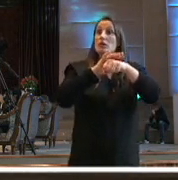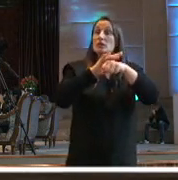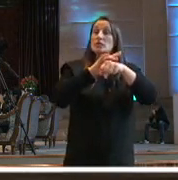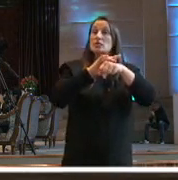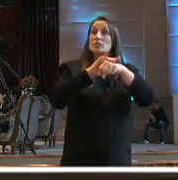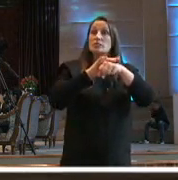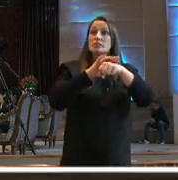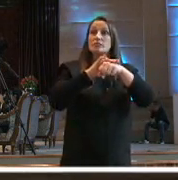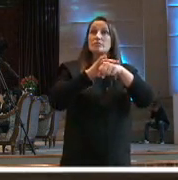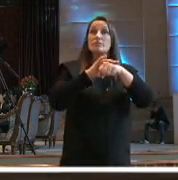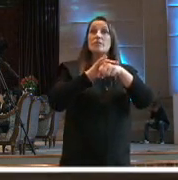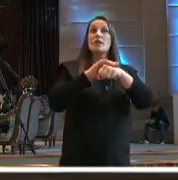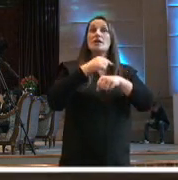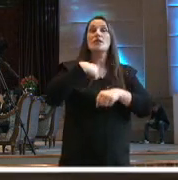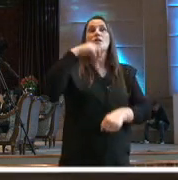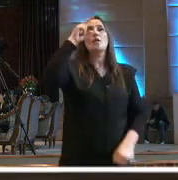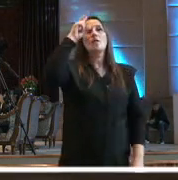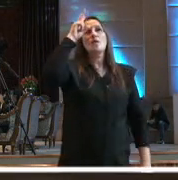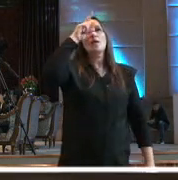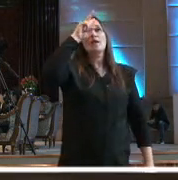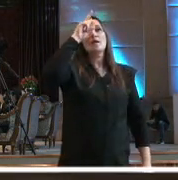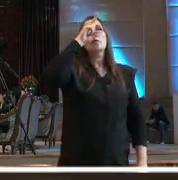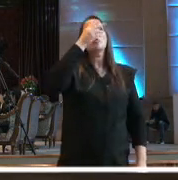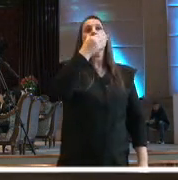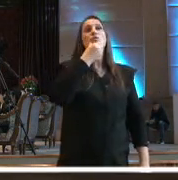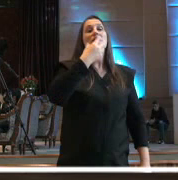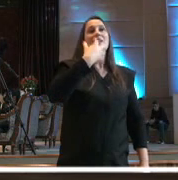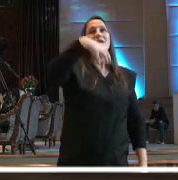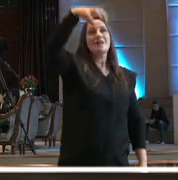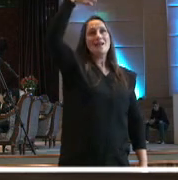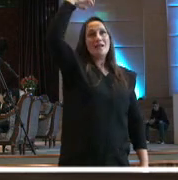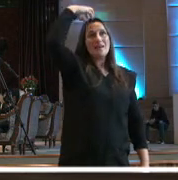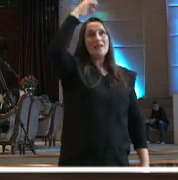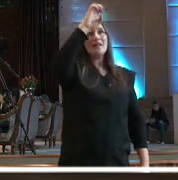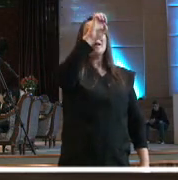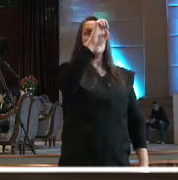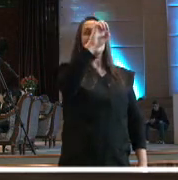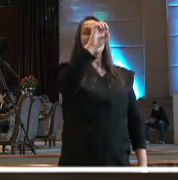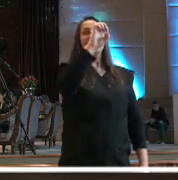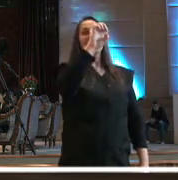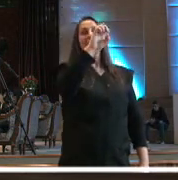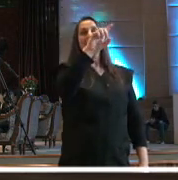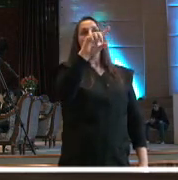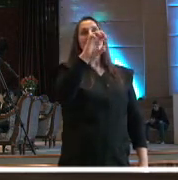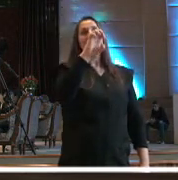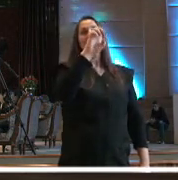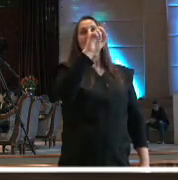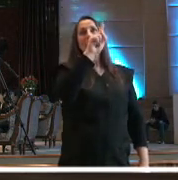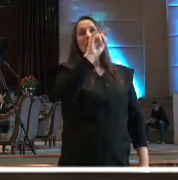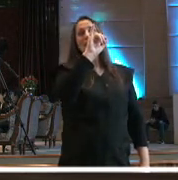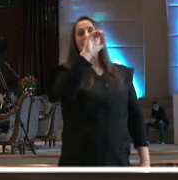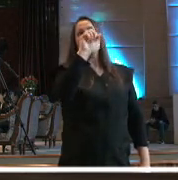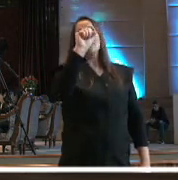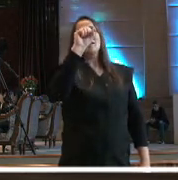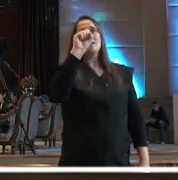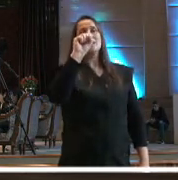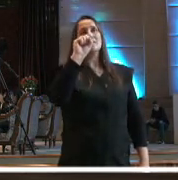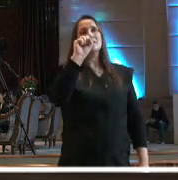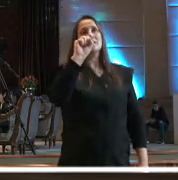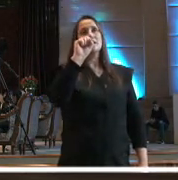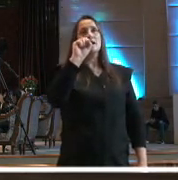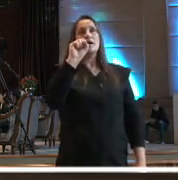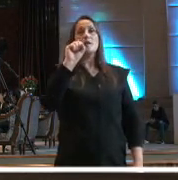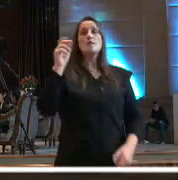E aí eu vou me lembrar do rei Ezequias. O rei Ezequias recebe a visita de Isaías.